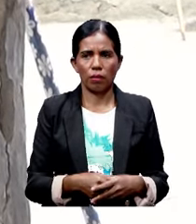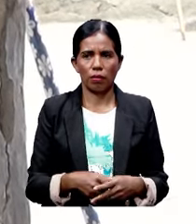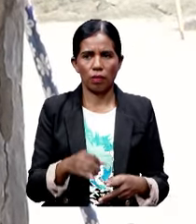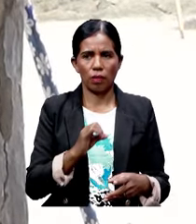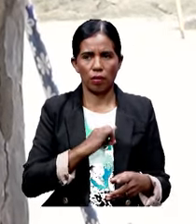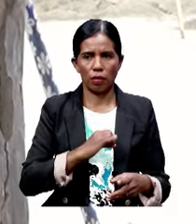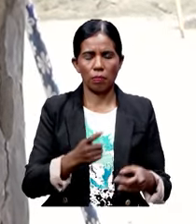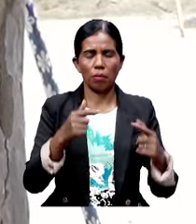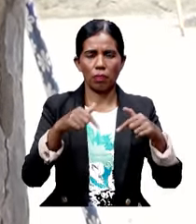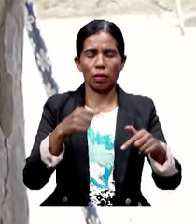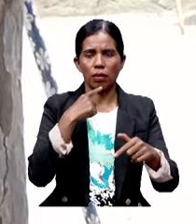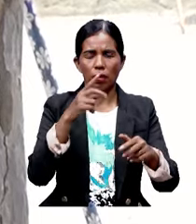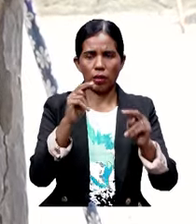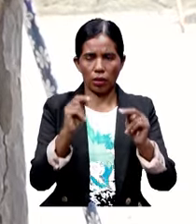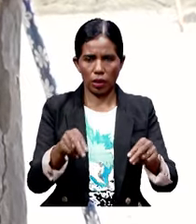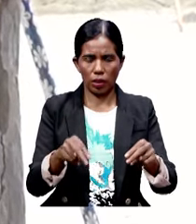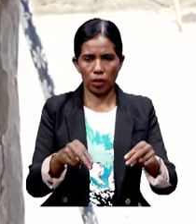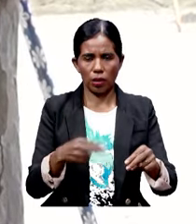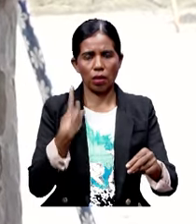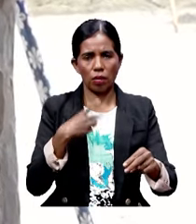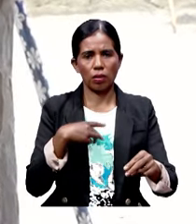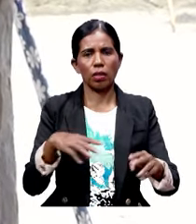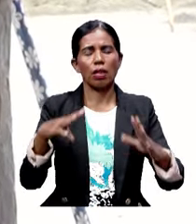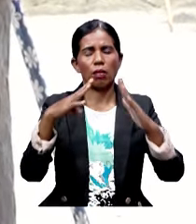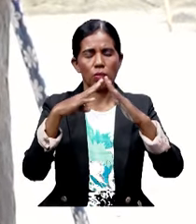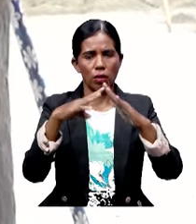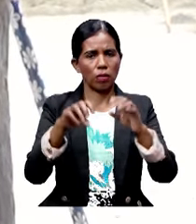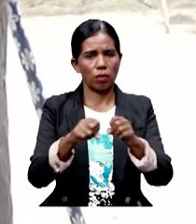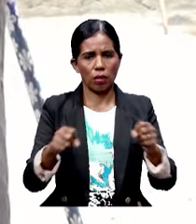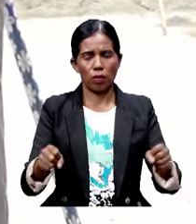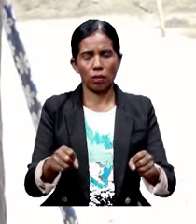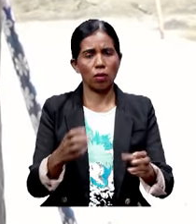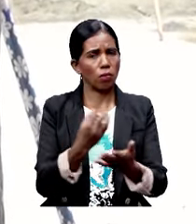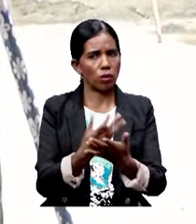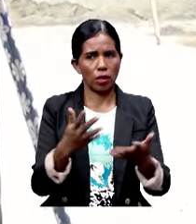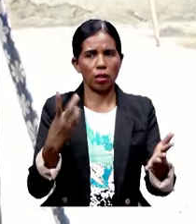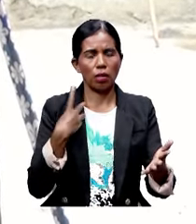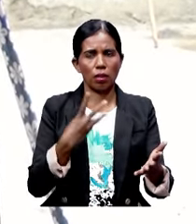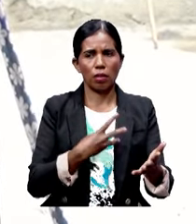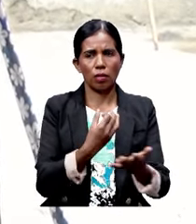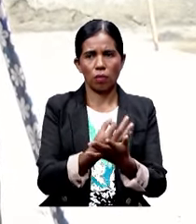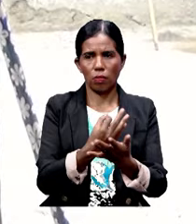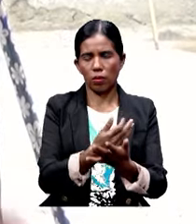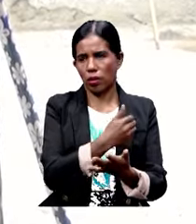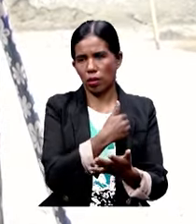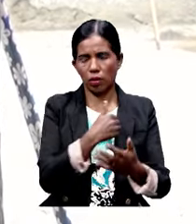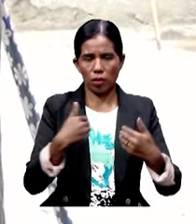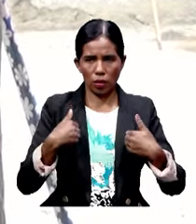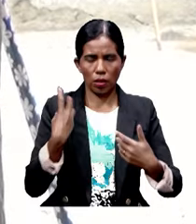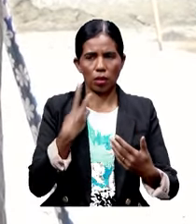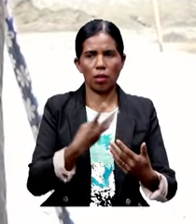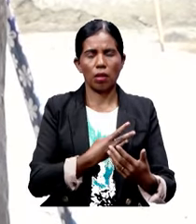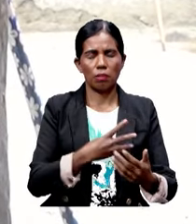embora agora imai o bico tem que obrigar tem que sou bom o sal lá já Osan dia ambil sirmu kuliah di Osan le alai saja aku ya ambil suap dia bos